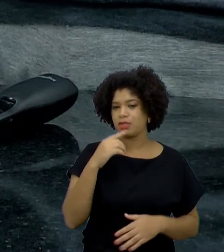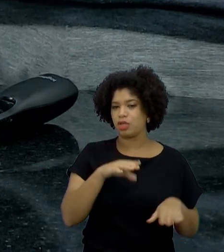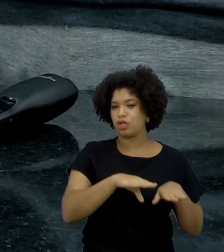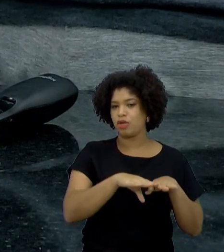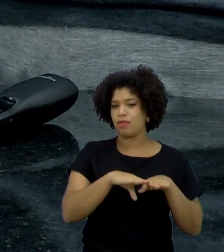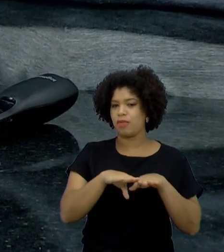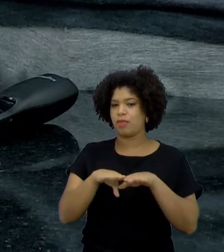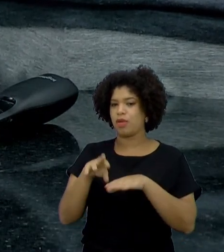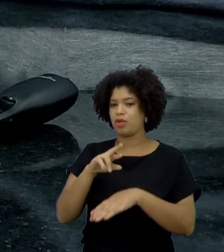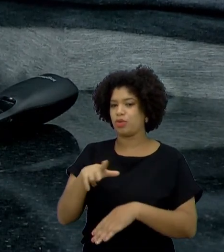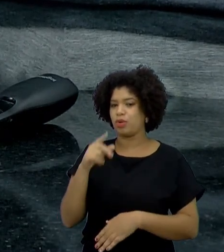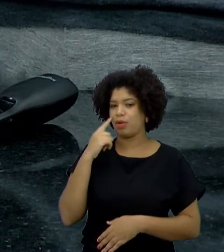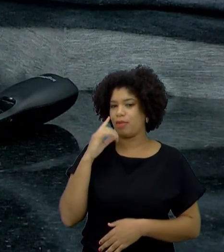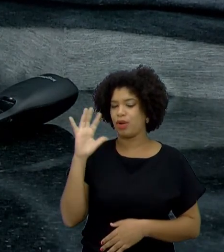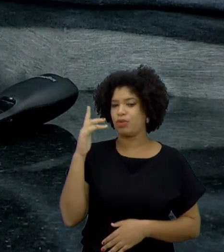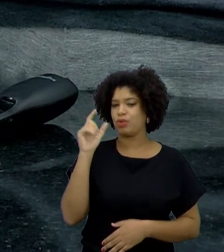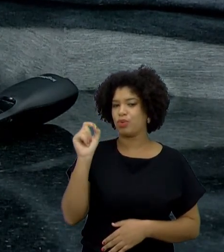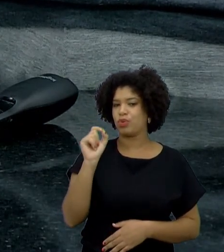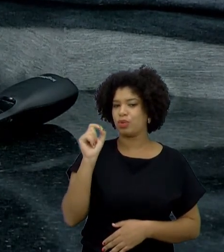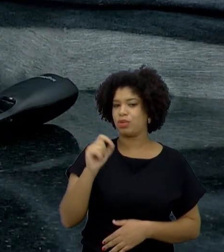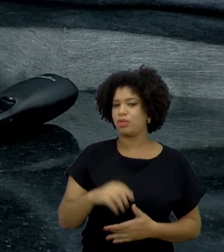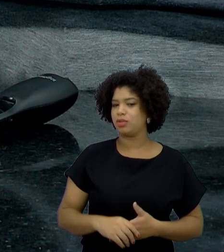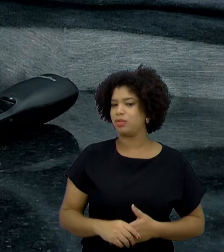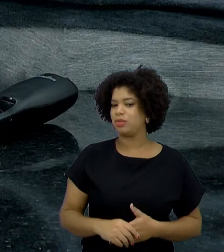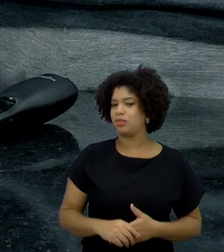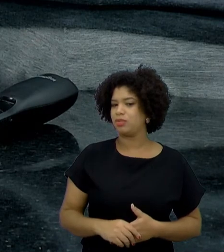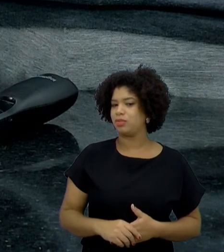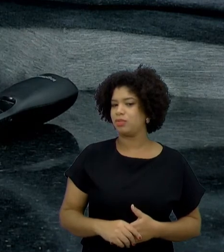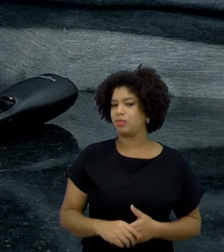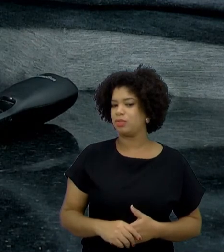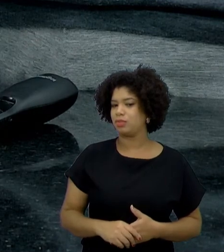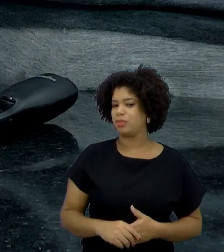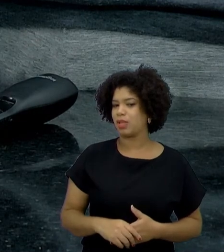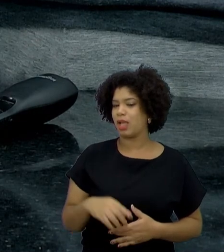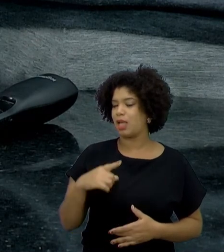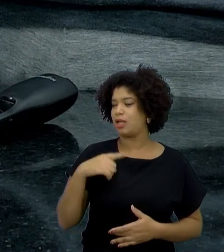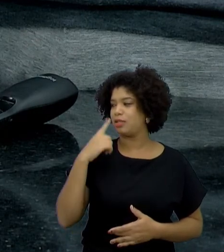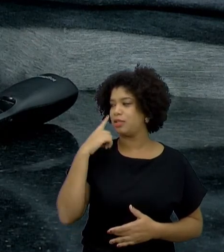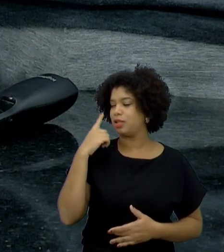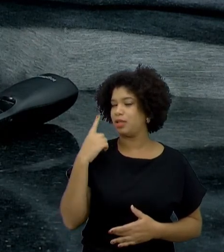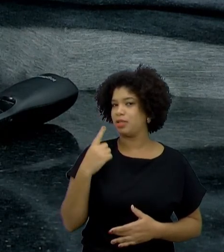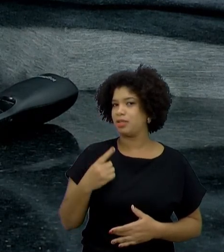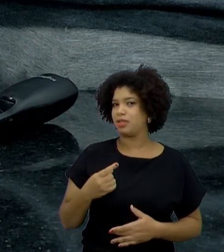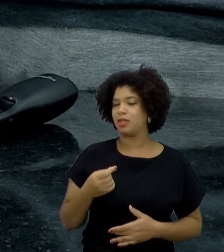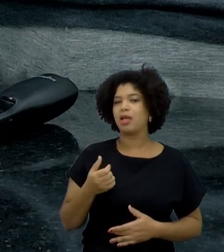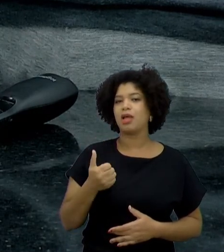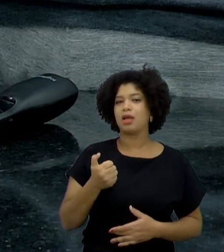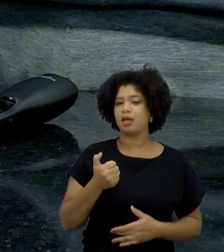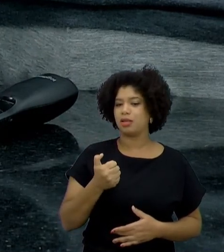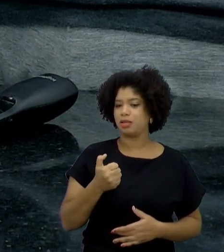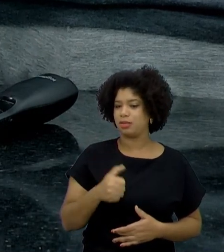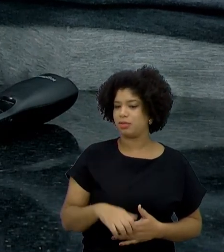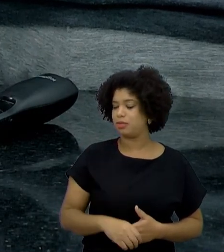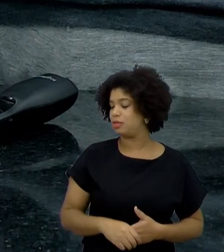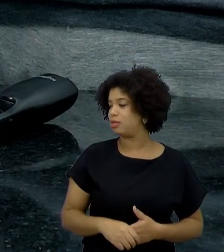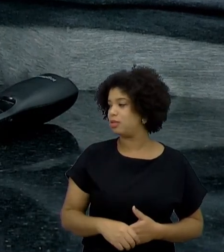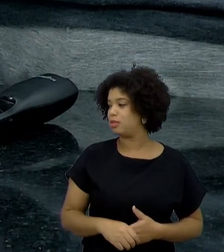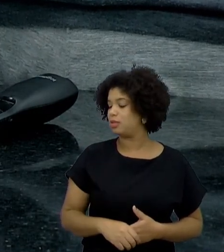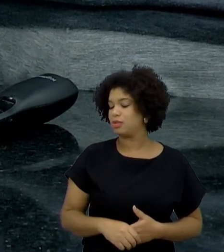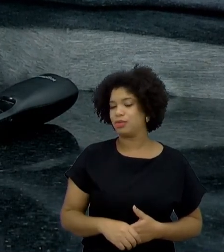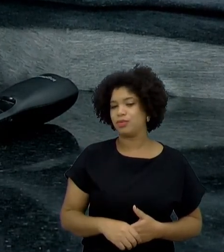mas olha só. Olha o que acontece com essa caneta quando ela está aqui nessa superfície, atrás,